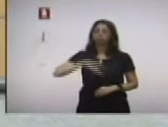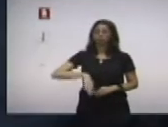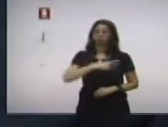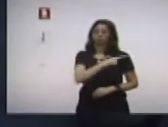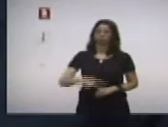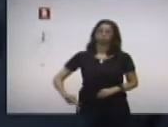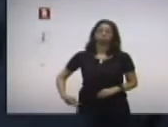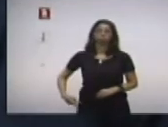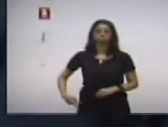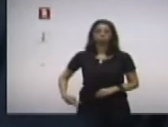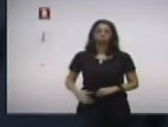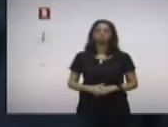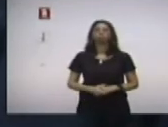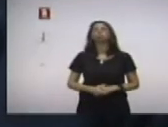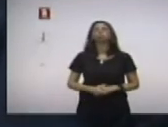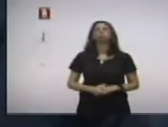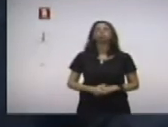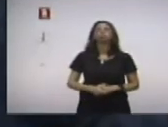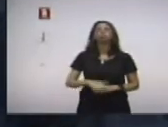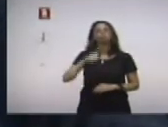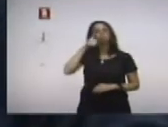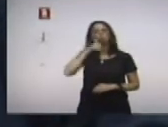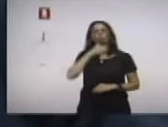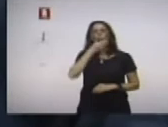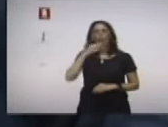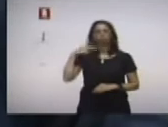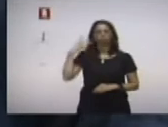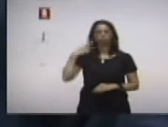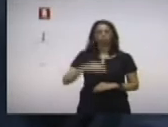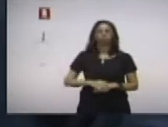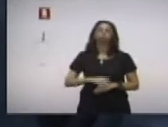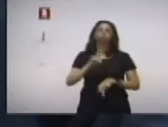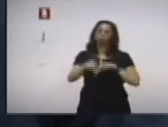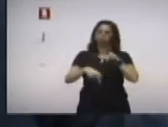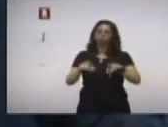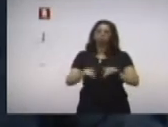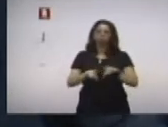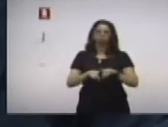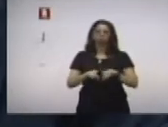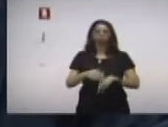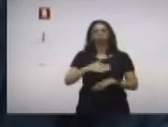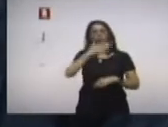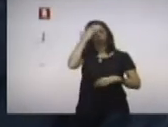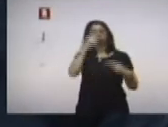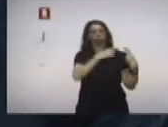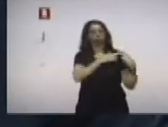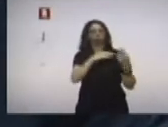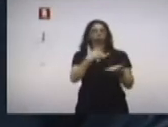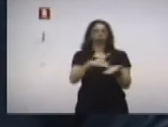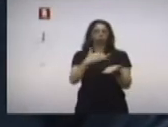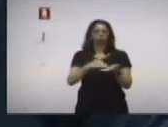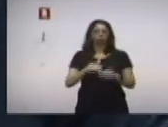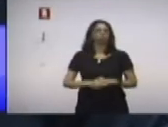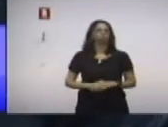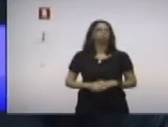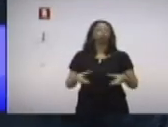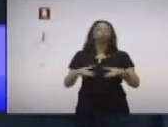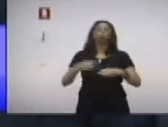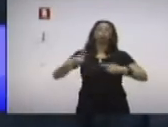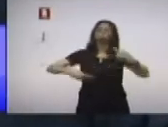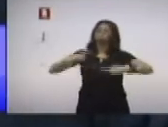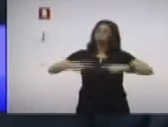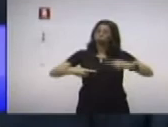o presidente vereadores e vereadoras população presente autoridades militantes